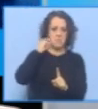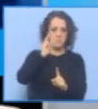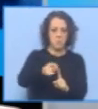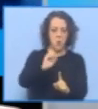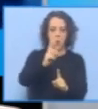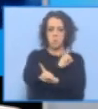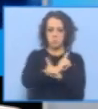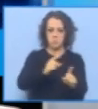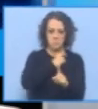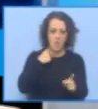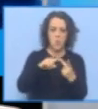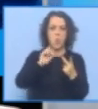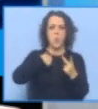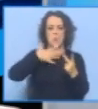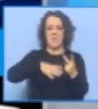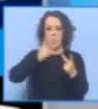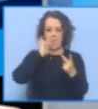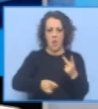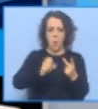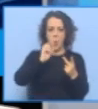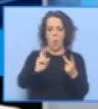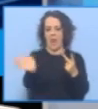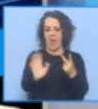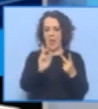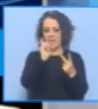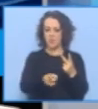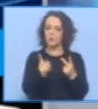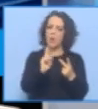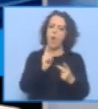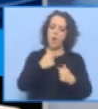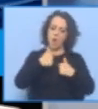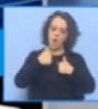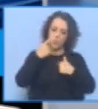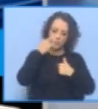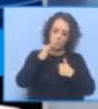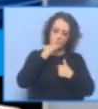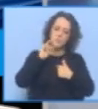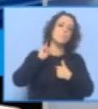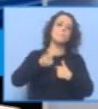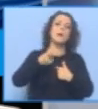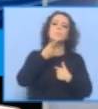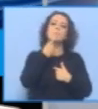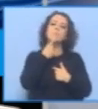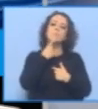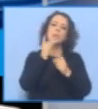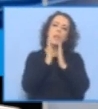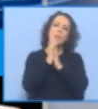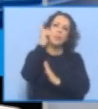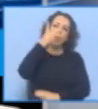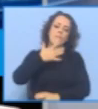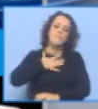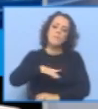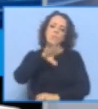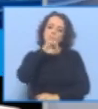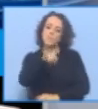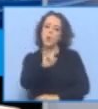seja padre, eu quero que o meu filho seja isto, não quero que ele seja aquilo. Estar à escuta também como pais daquilo que é a vontade de Deus para os seus filhos. Este